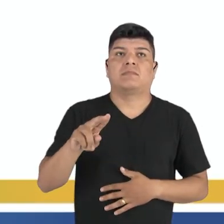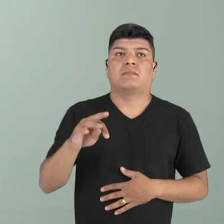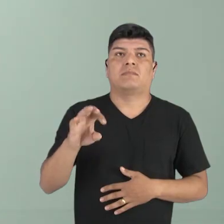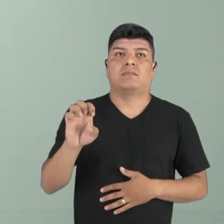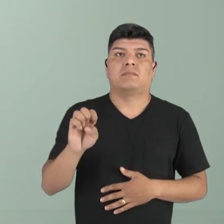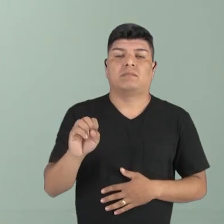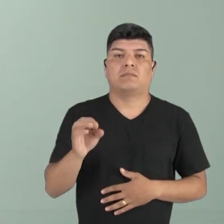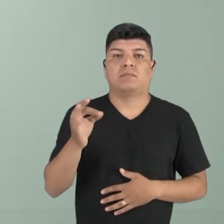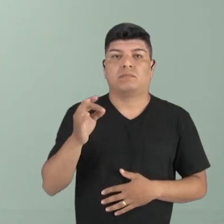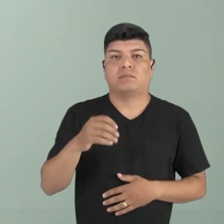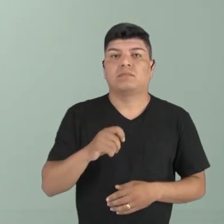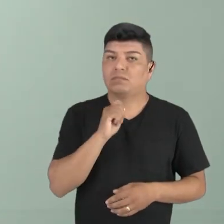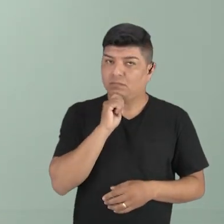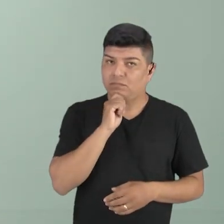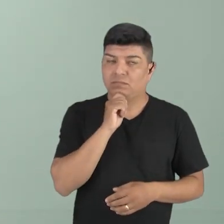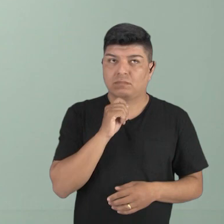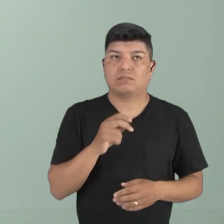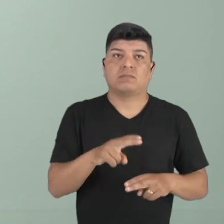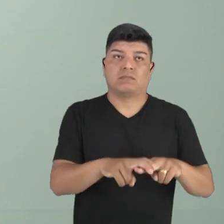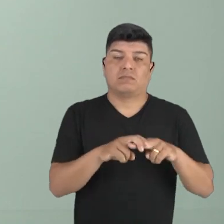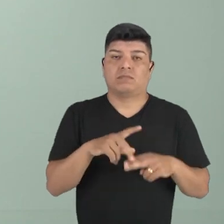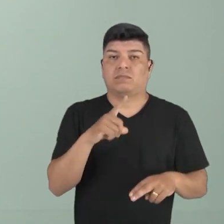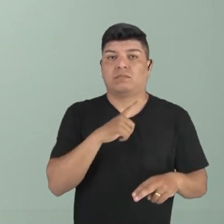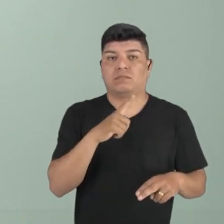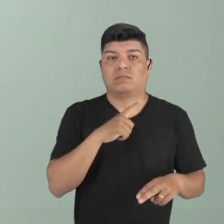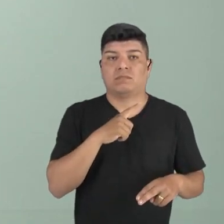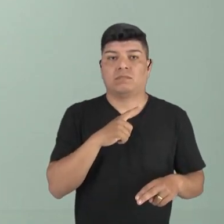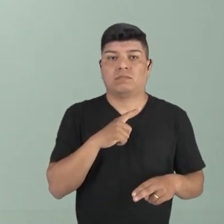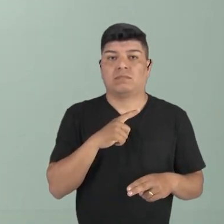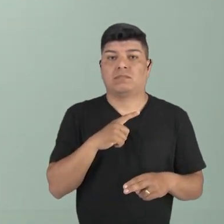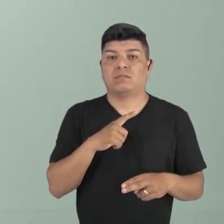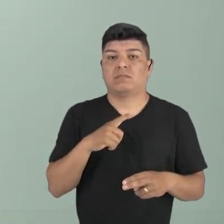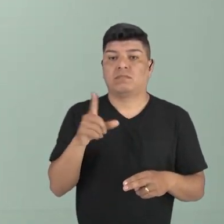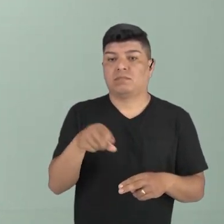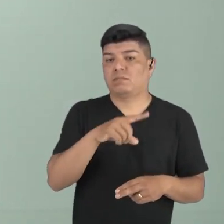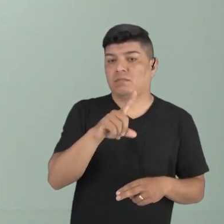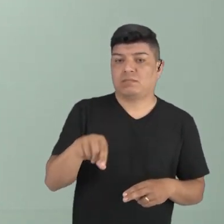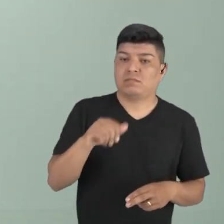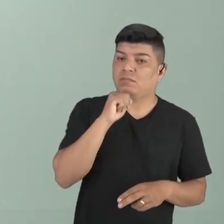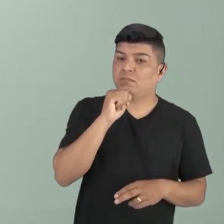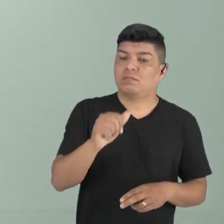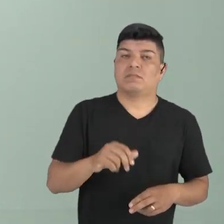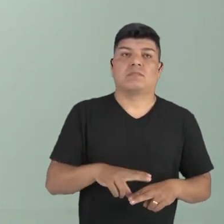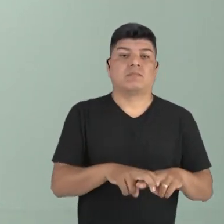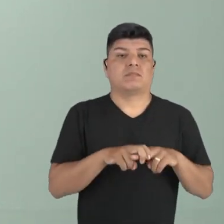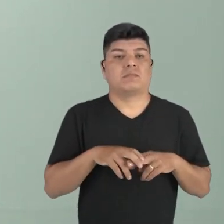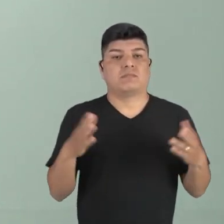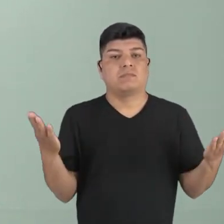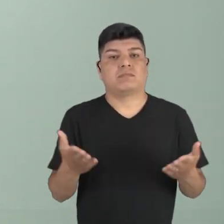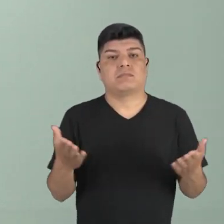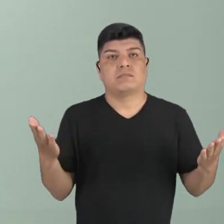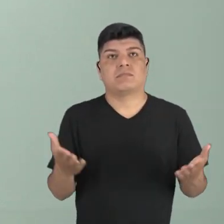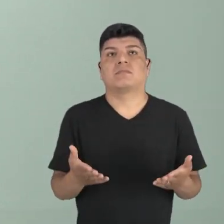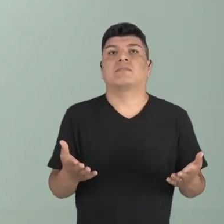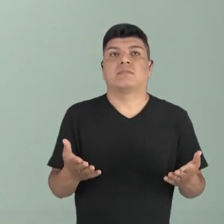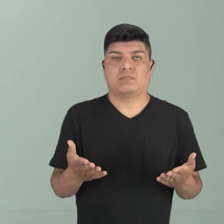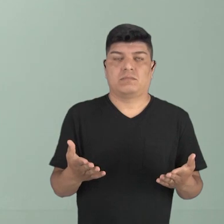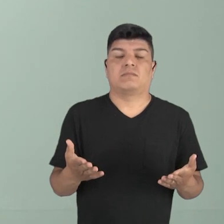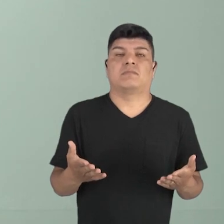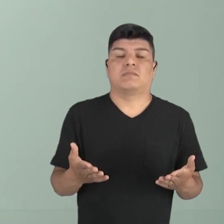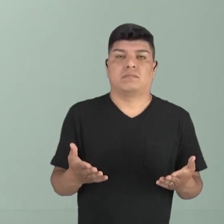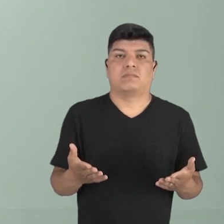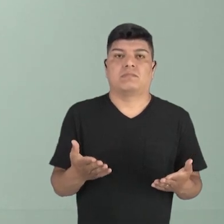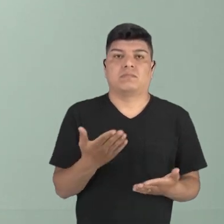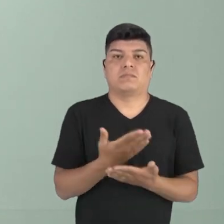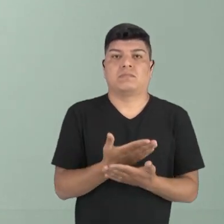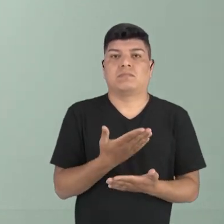funcionante, certo, pessoal? Por isso que existe a suspensão da menstruação. Então, pessoal, por hoje é só. Ficamos aqui com esta aula do